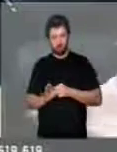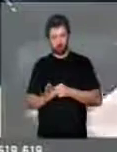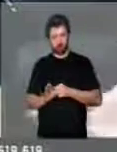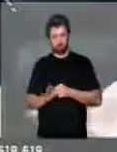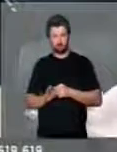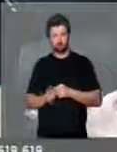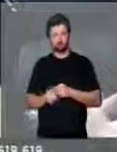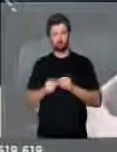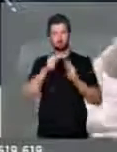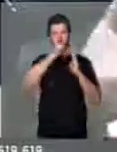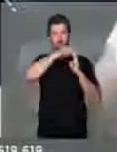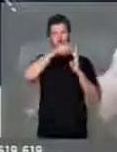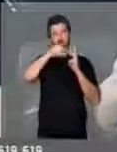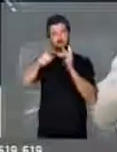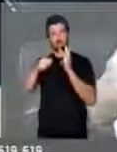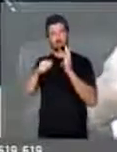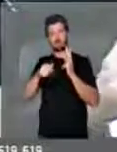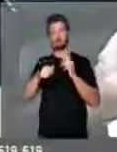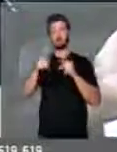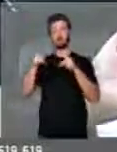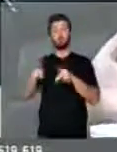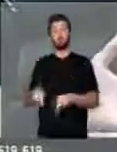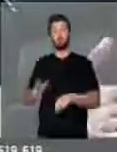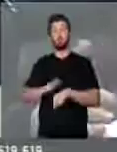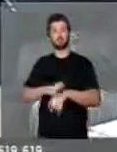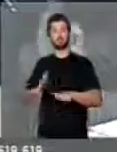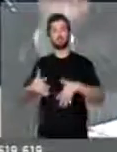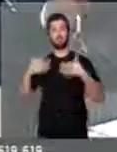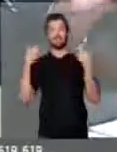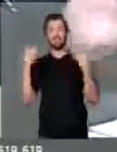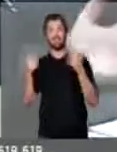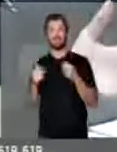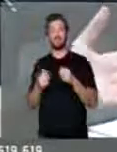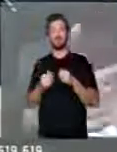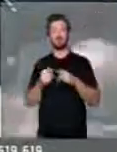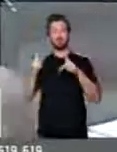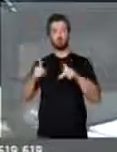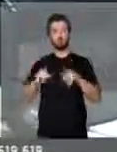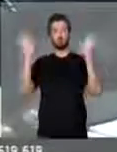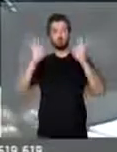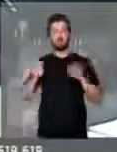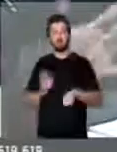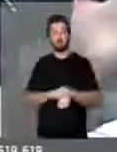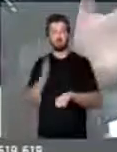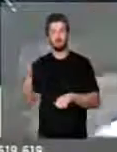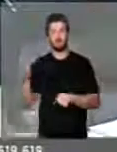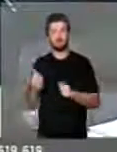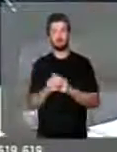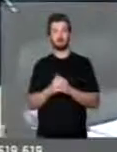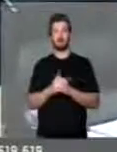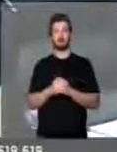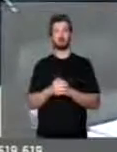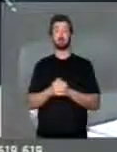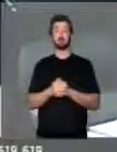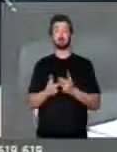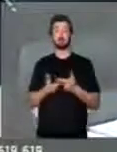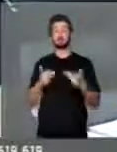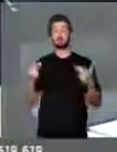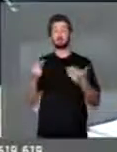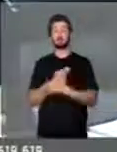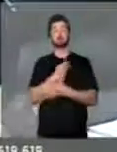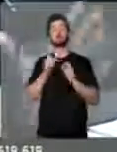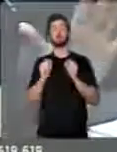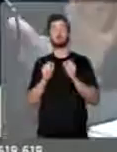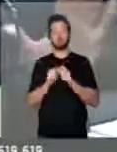o Brasil de 3 meses para cá, o povo está mais alegre, o povo está mais feliz e a tendência